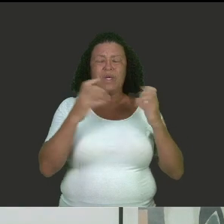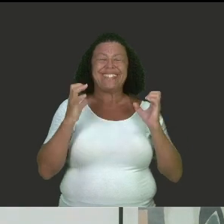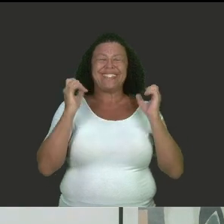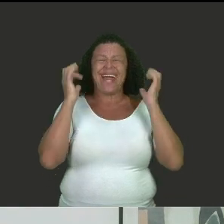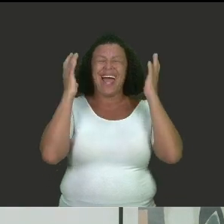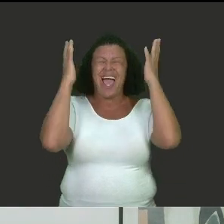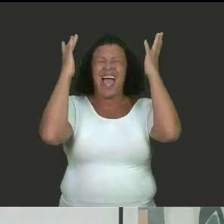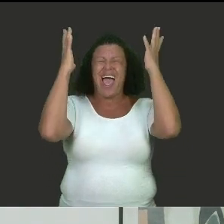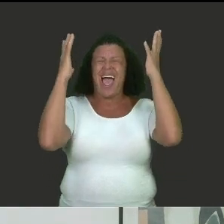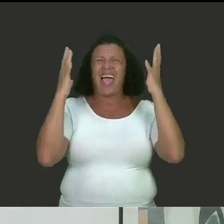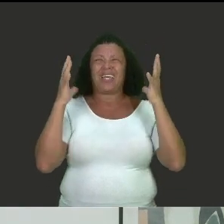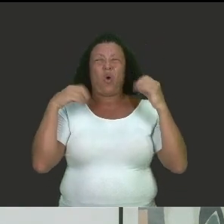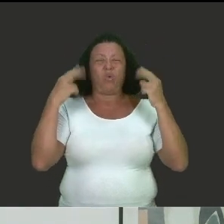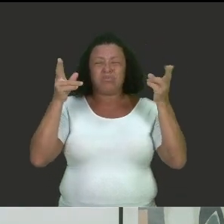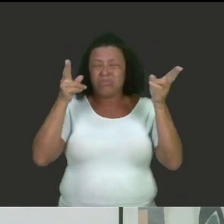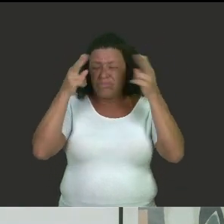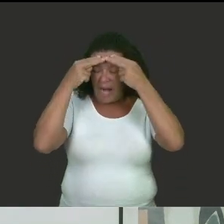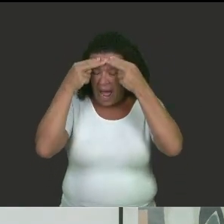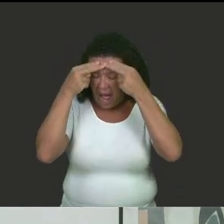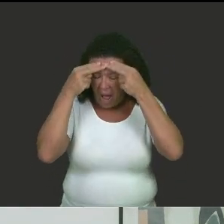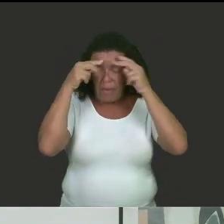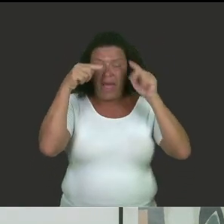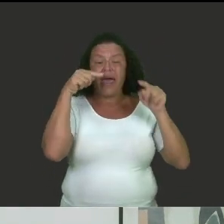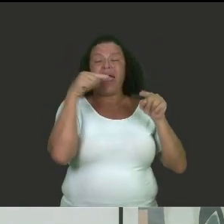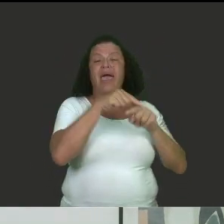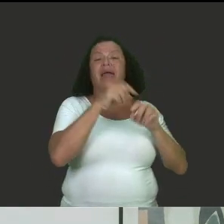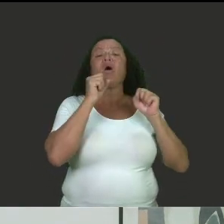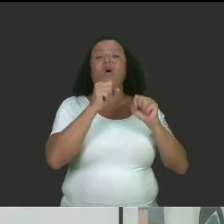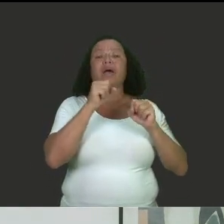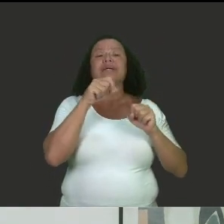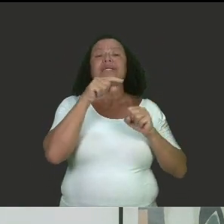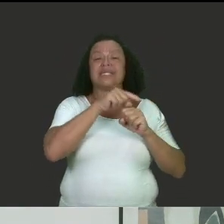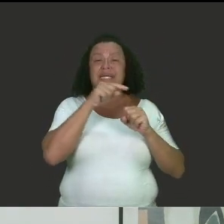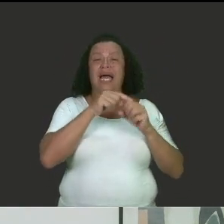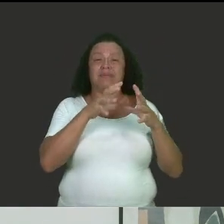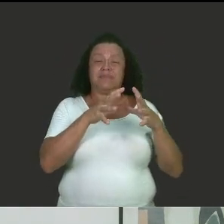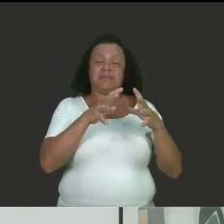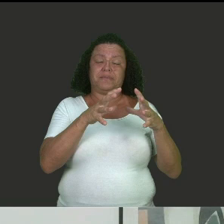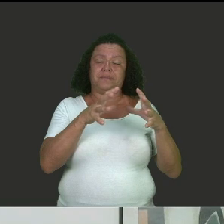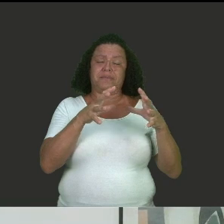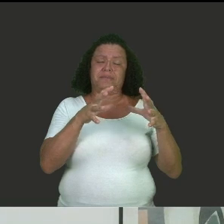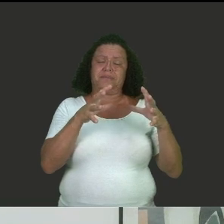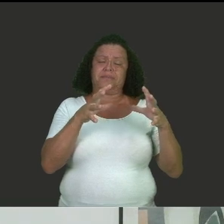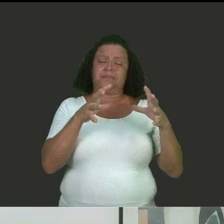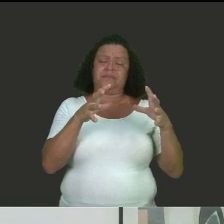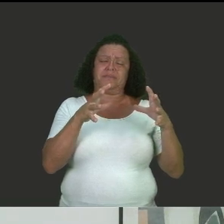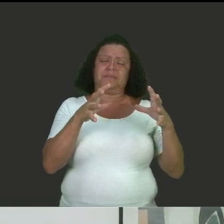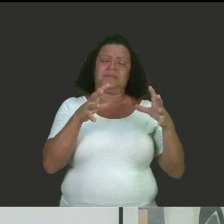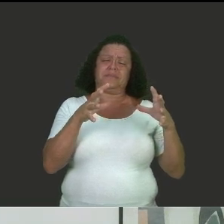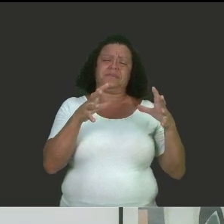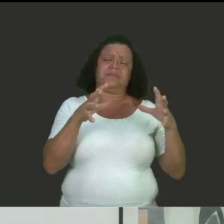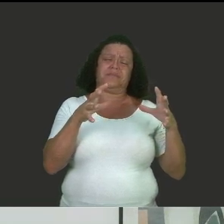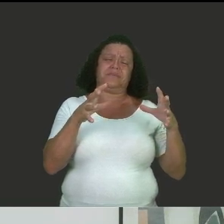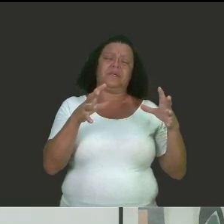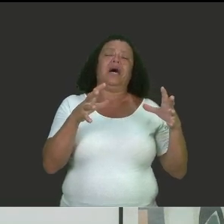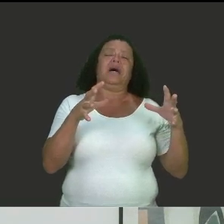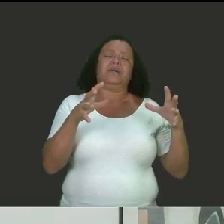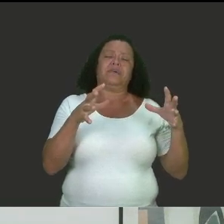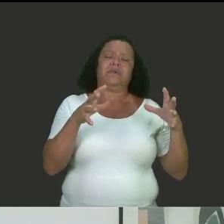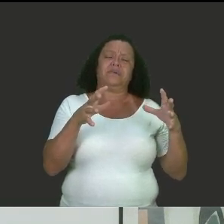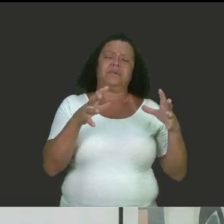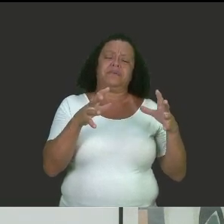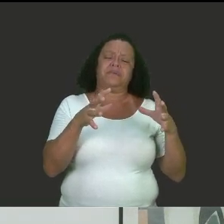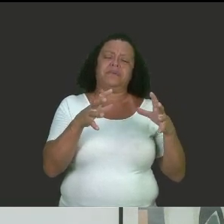algum trauma, ela depois, pela sua elasticidade, ela consegue retornar ao seu